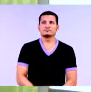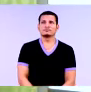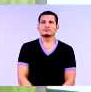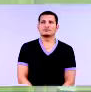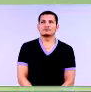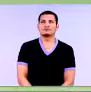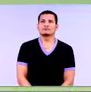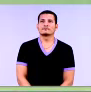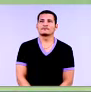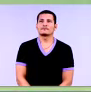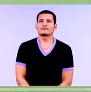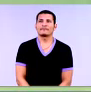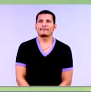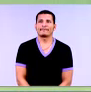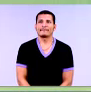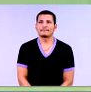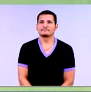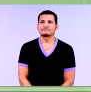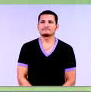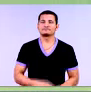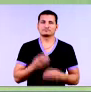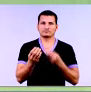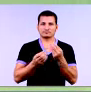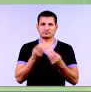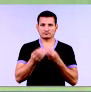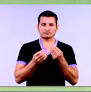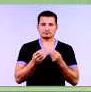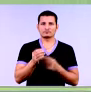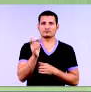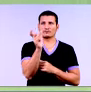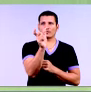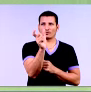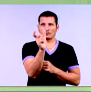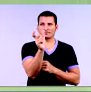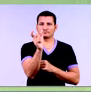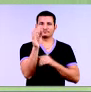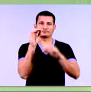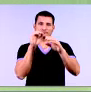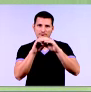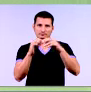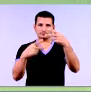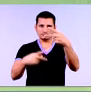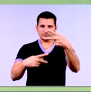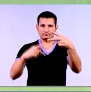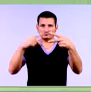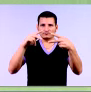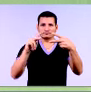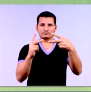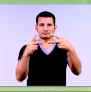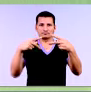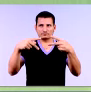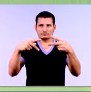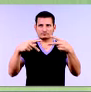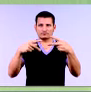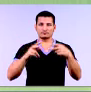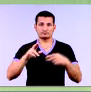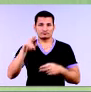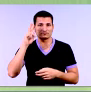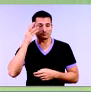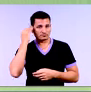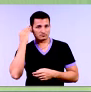Vamos ver em tela. Como declarar a variável dentro do escopo PHP, nunca